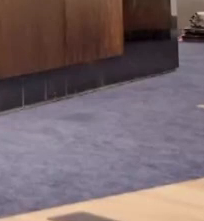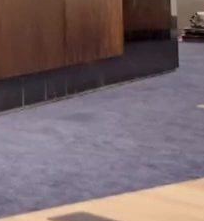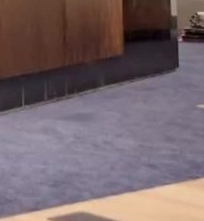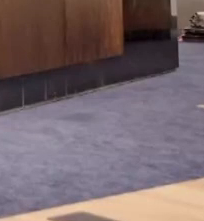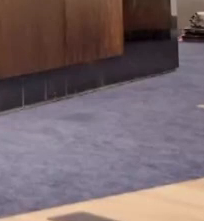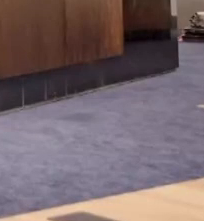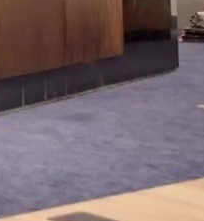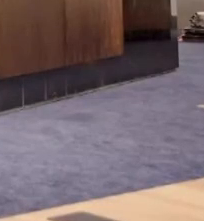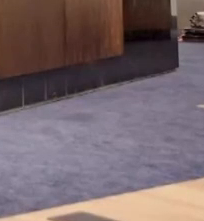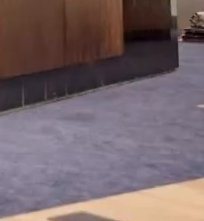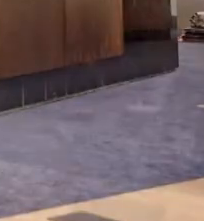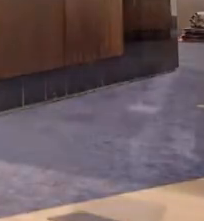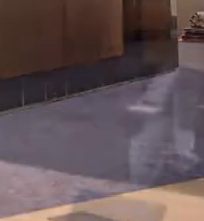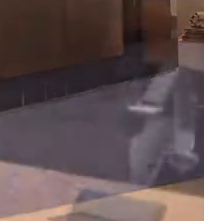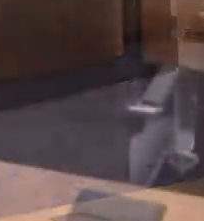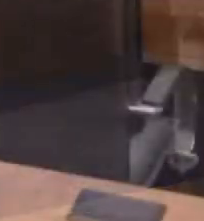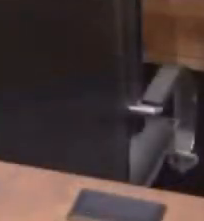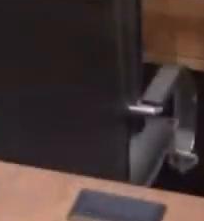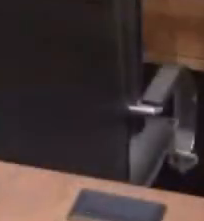Thank you.